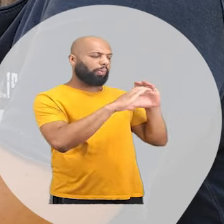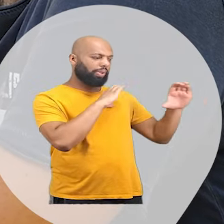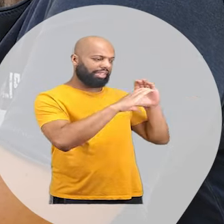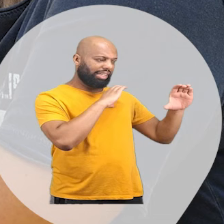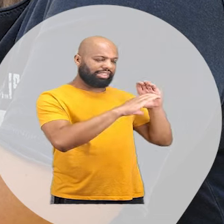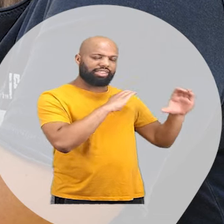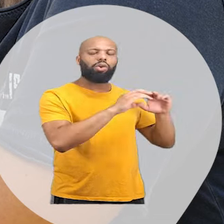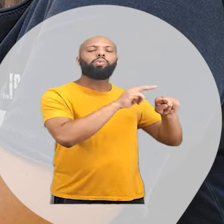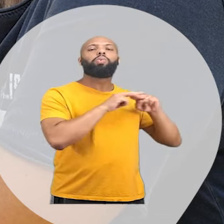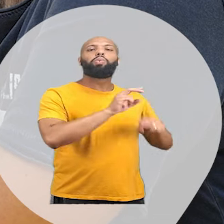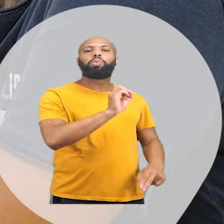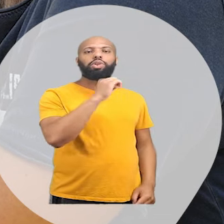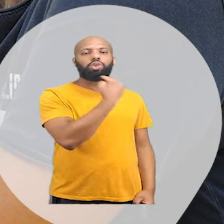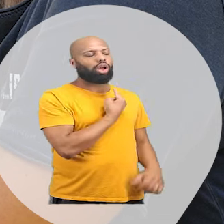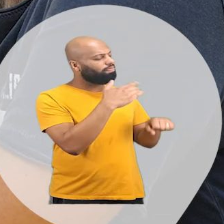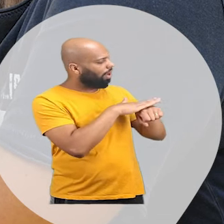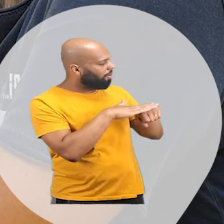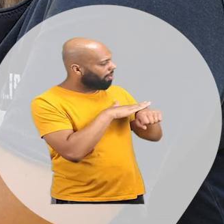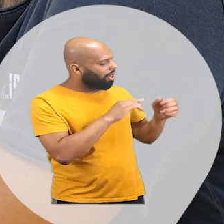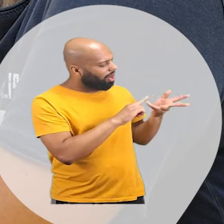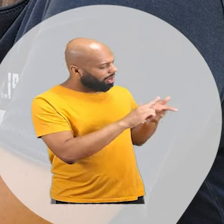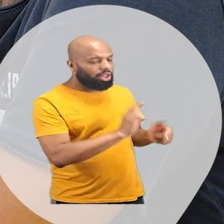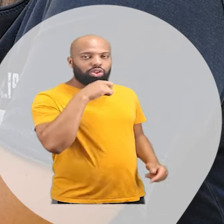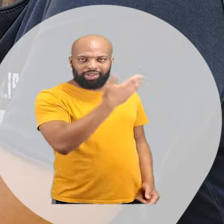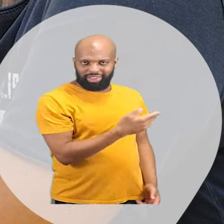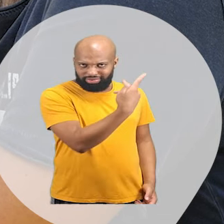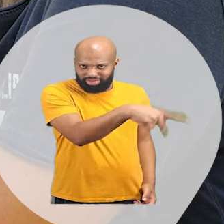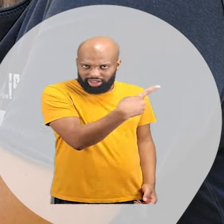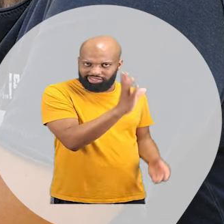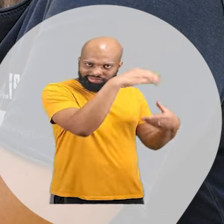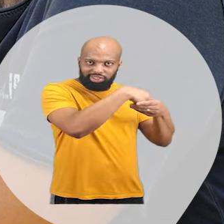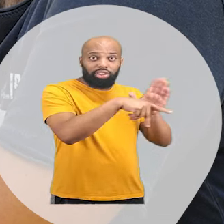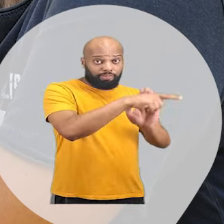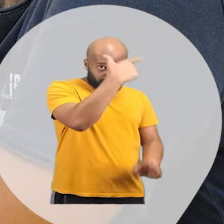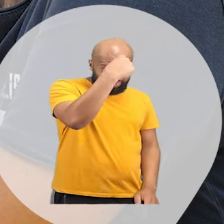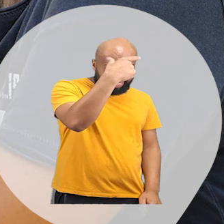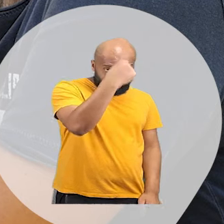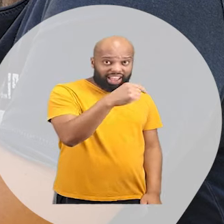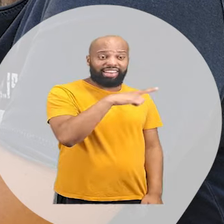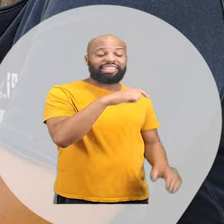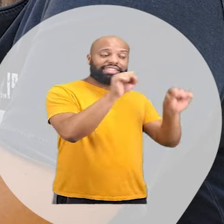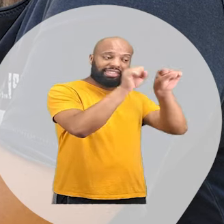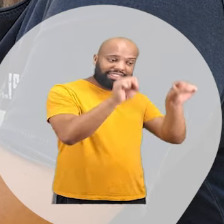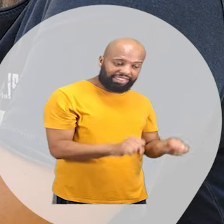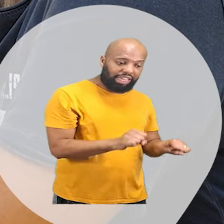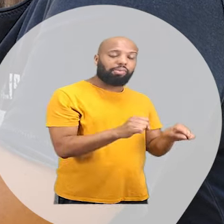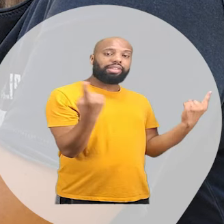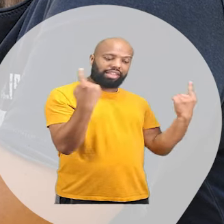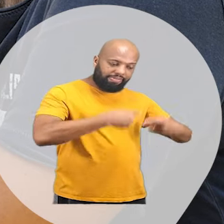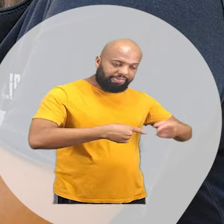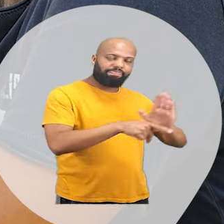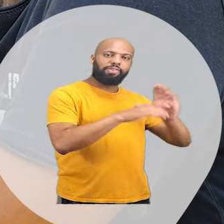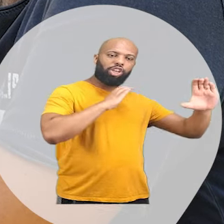comunicação ele vem que a gente conversa muito sobre isso aqui enquanto Universidade né as plataformas o desafio